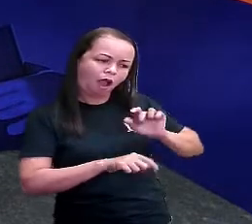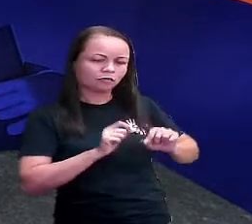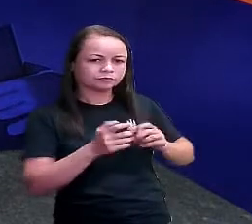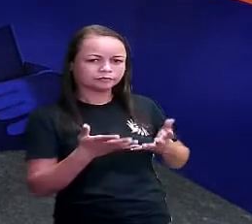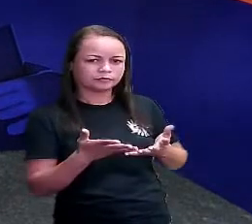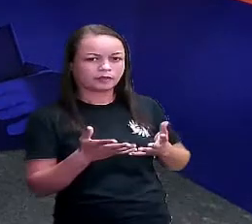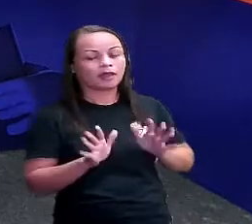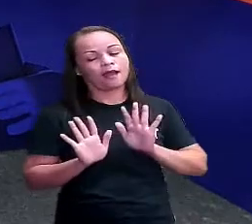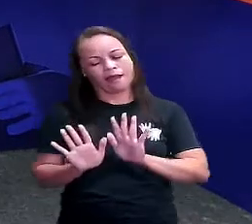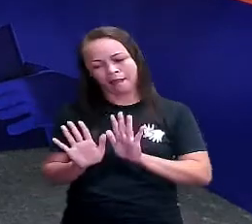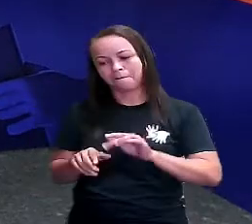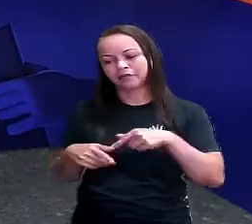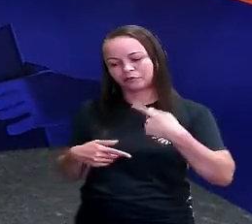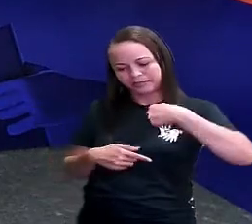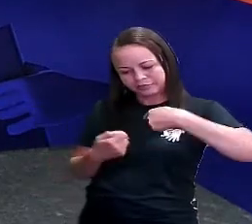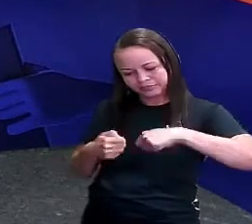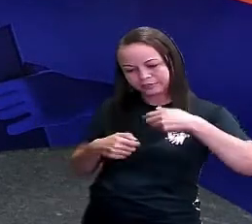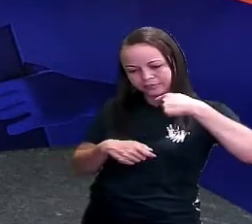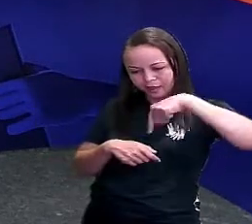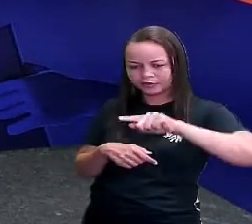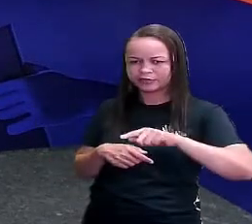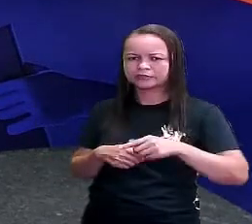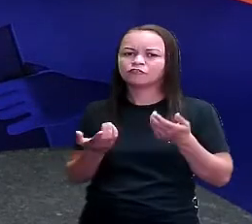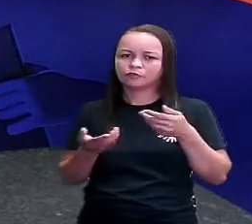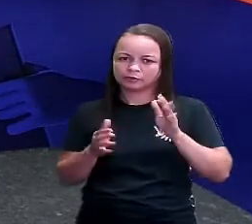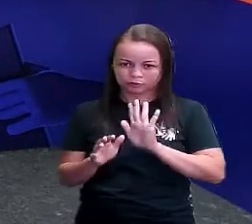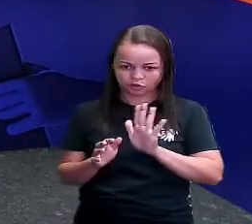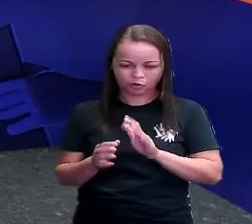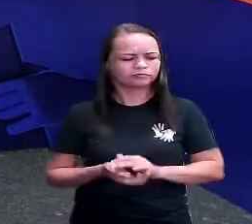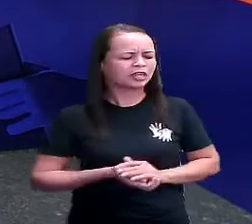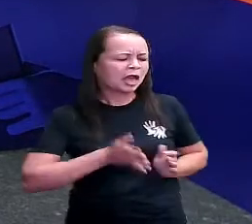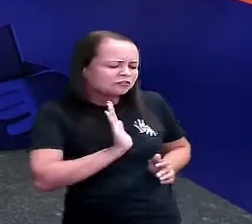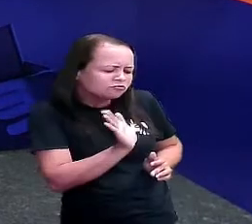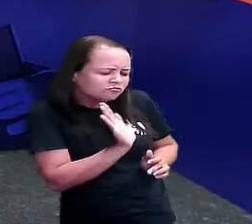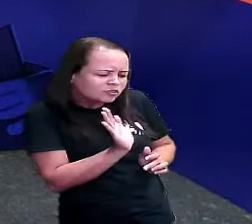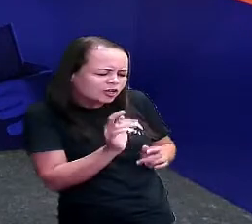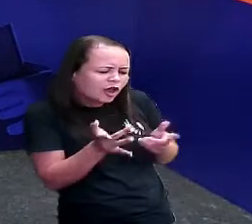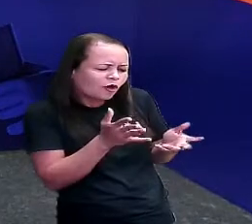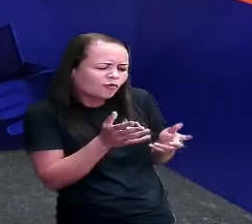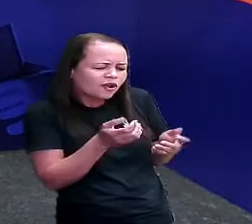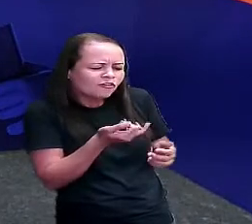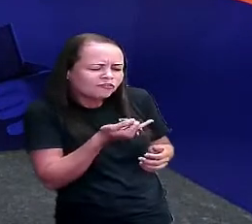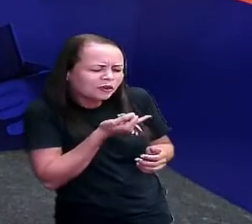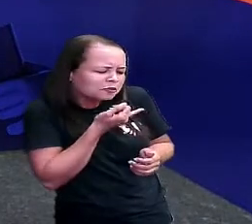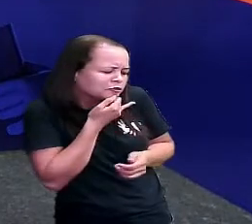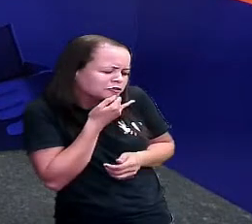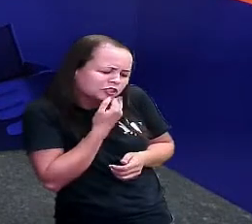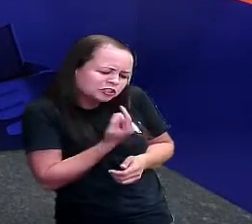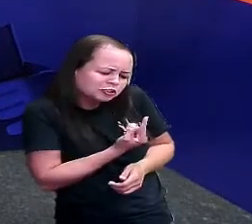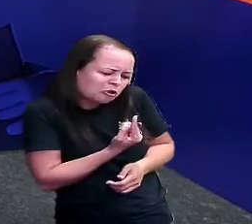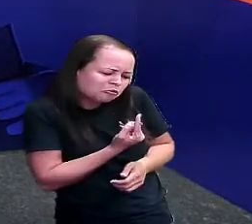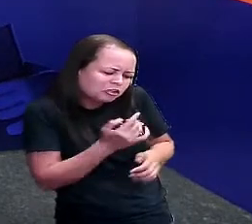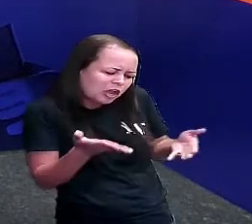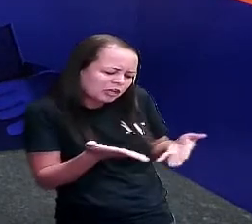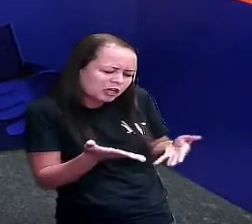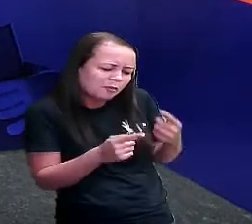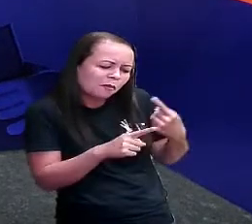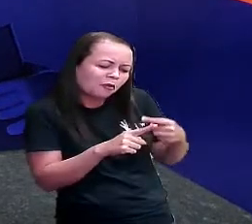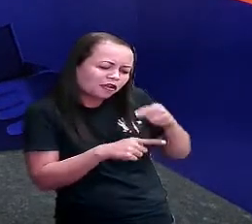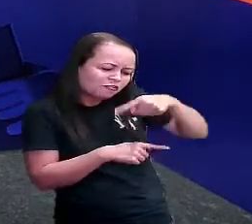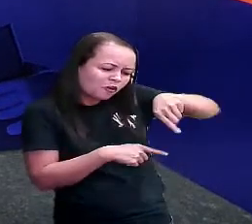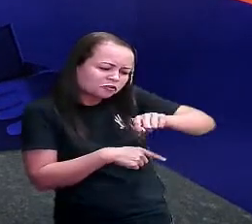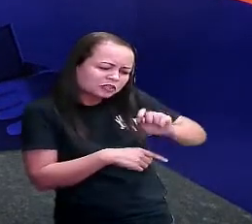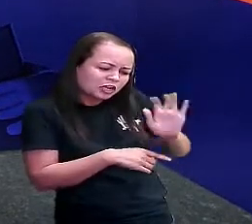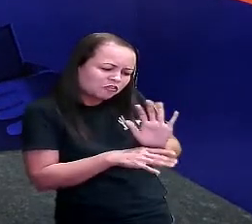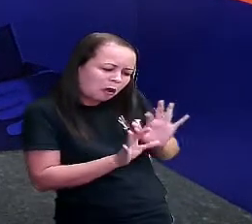gente tem que ir, tá bom? Vamos dar tchau? Tchau, pessoal. Eu vou ficar muito triste aqui, tá? Porque vocês vão embora.